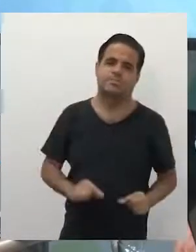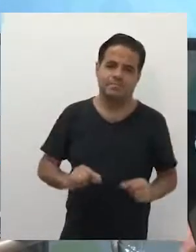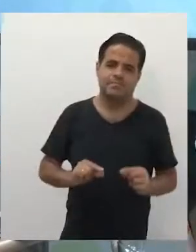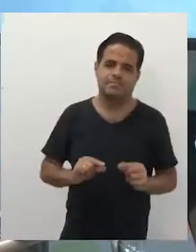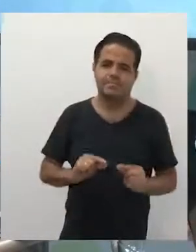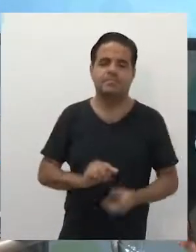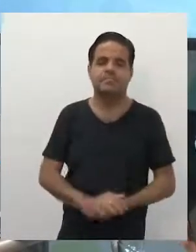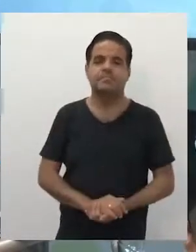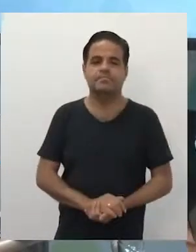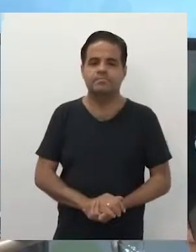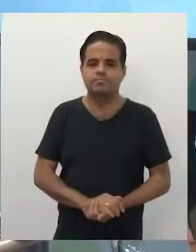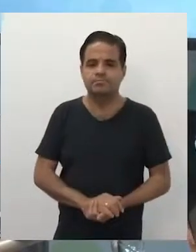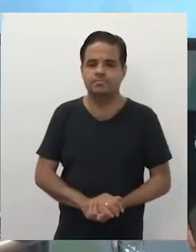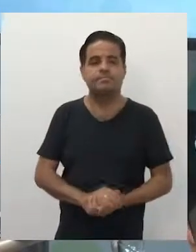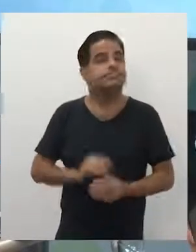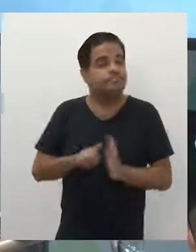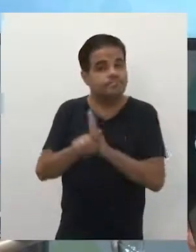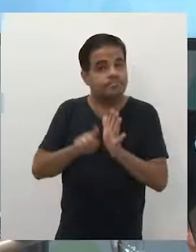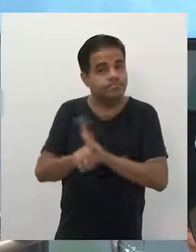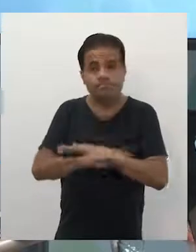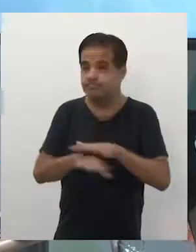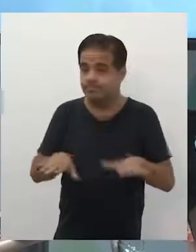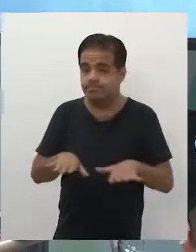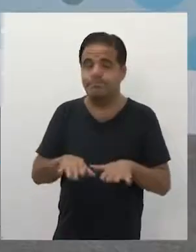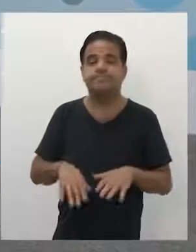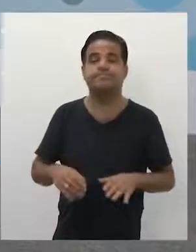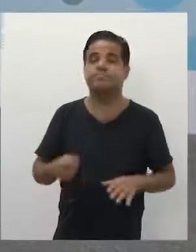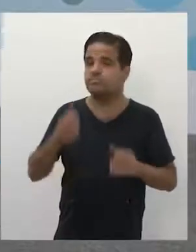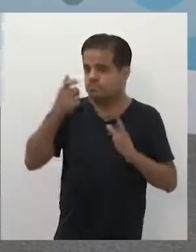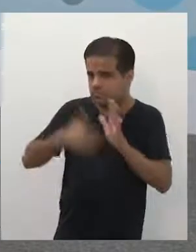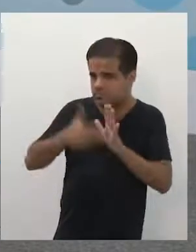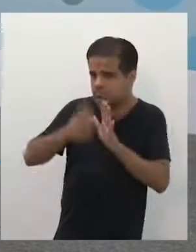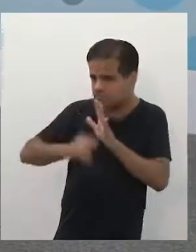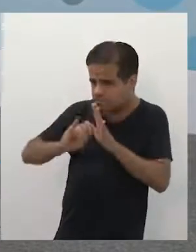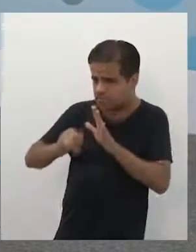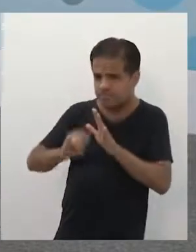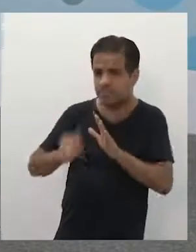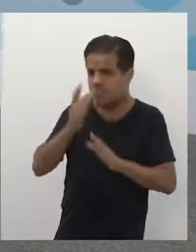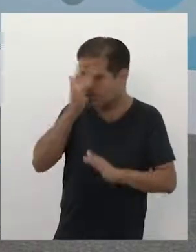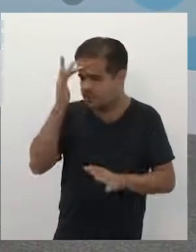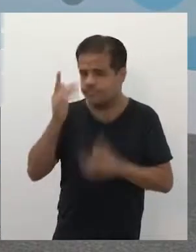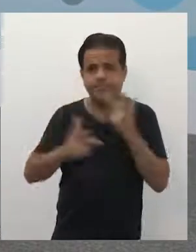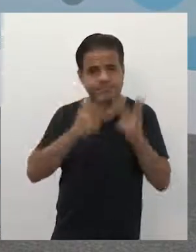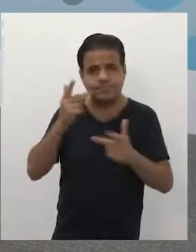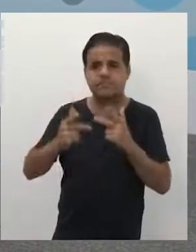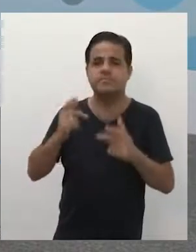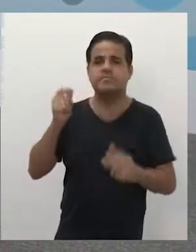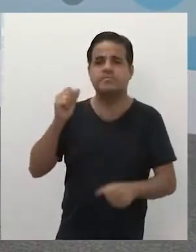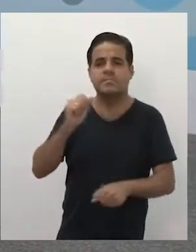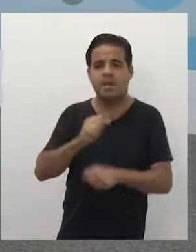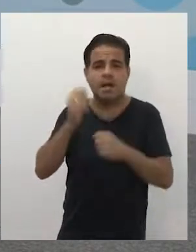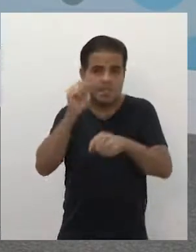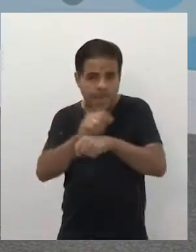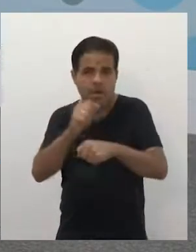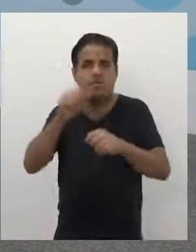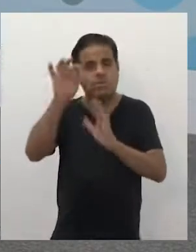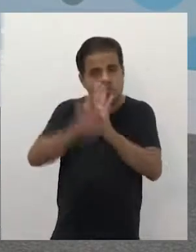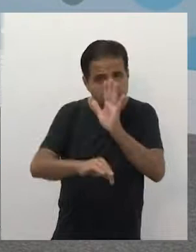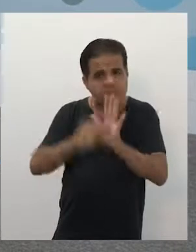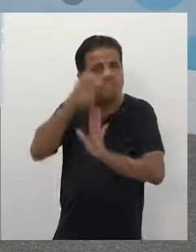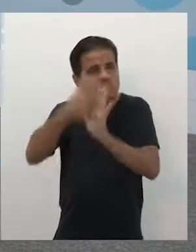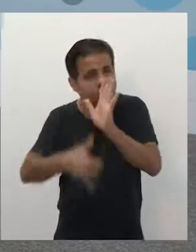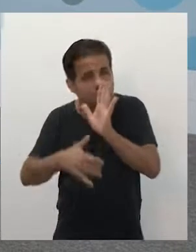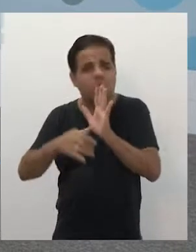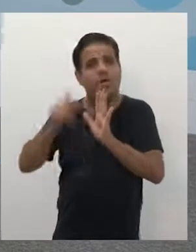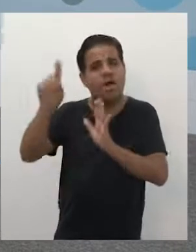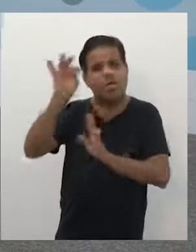Dani, agora Acabou. as perguntas, né? Isso. Deixa eu só apontar uma coisa. Muita gente falando assim, é importante essa pausa no texto. Como a Elaine falou, primeiro,